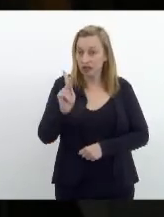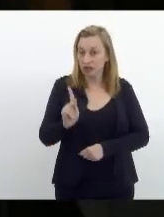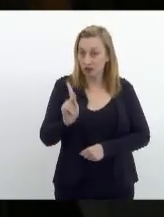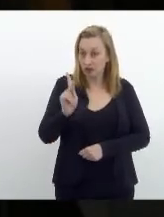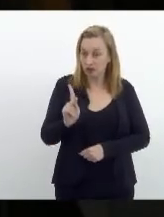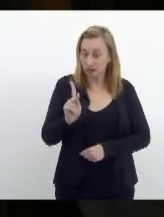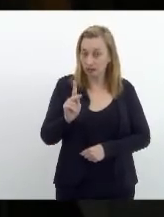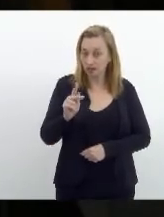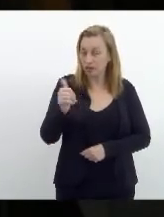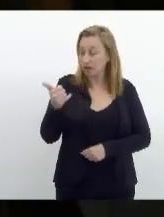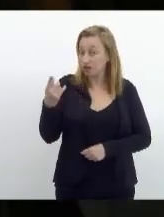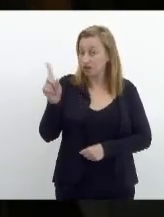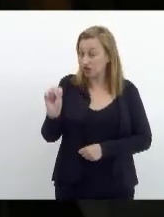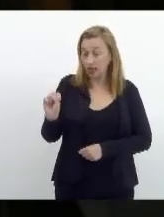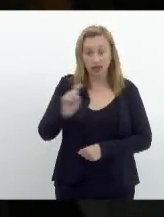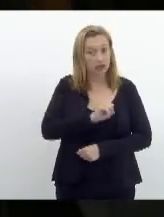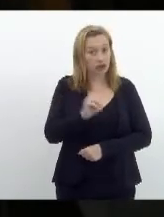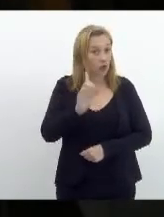de gás. Não é.